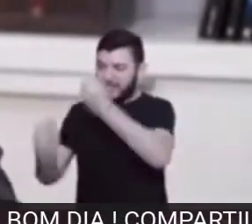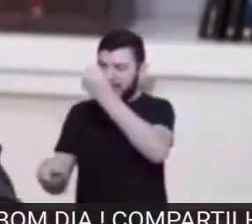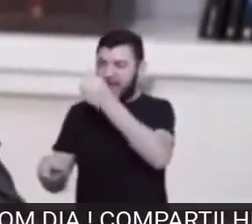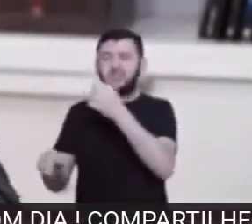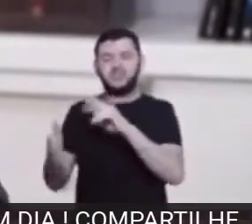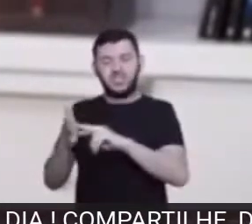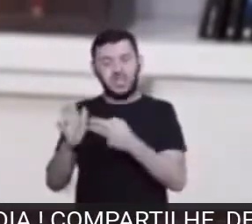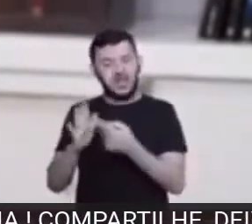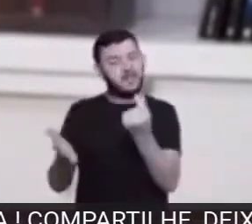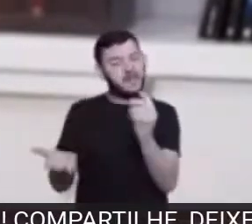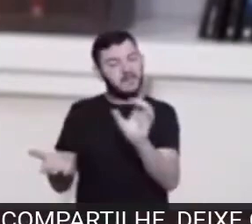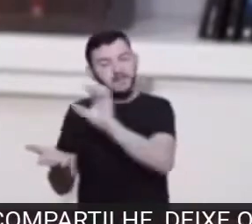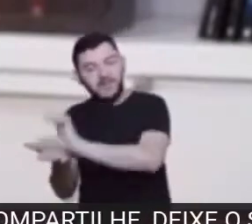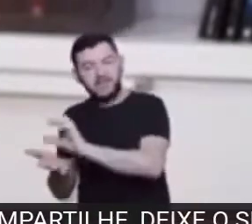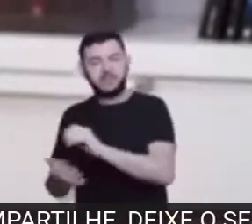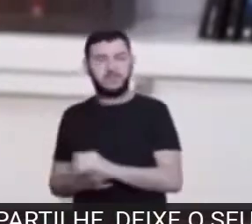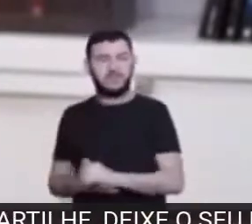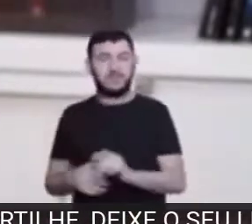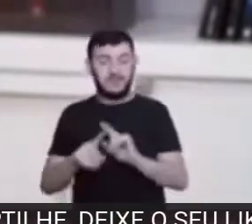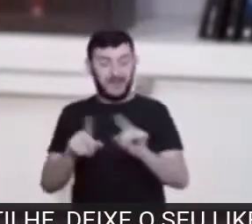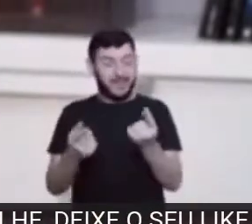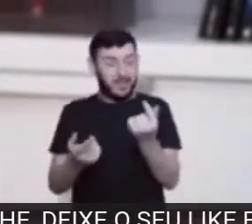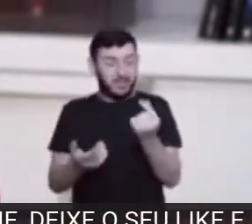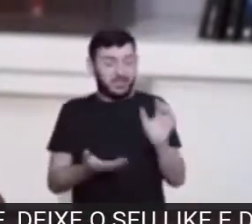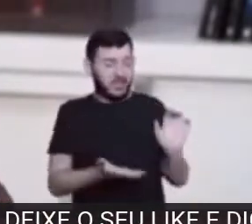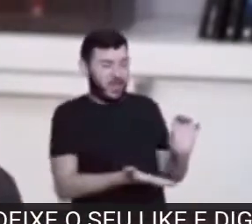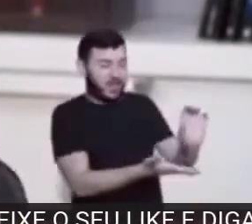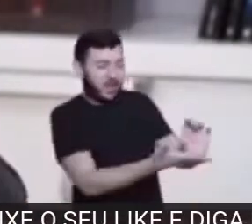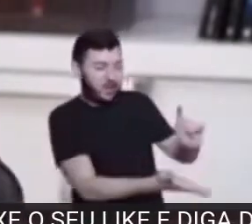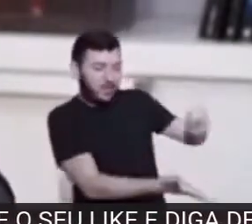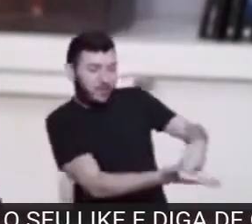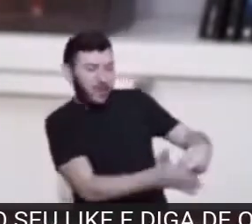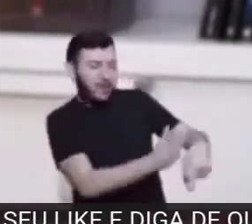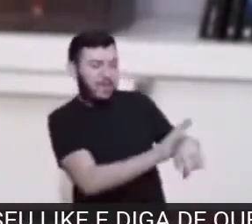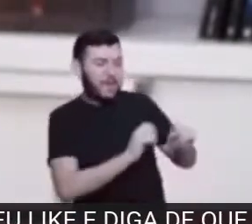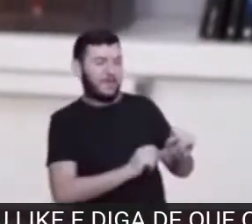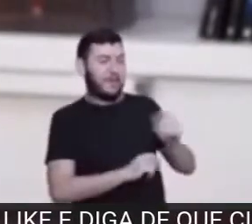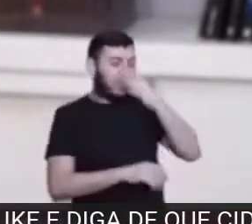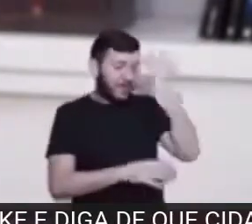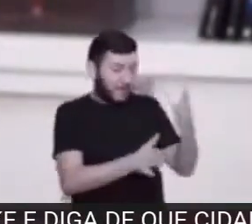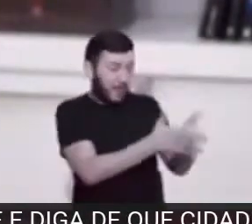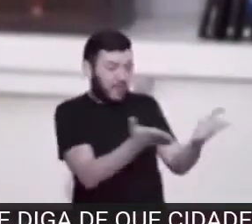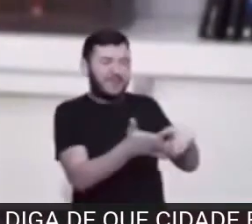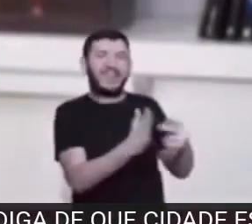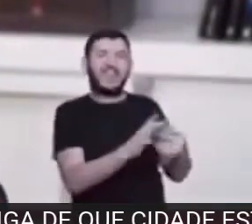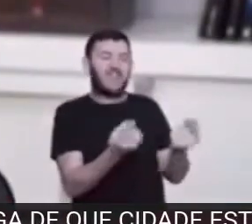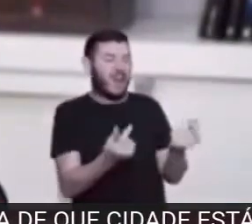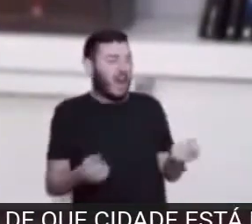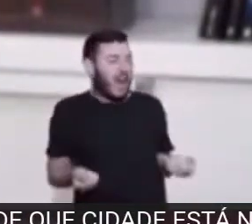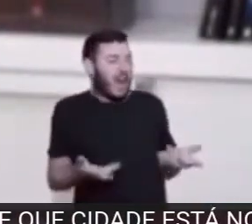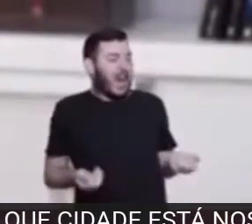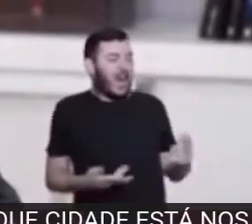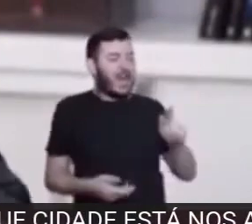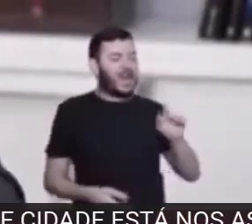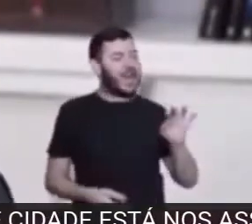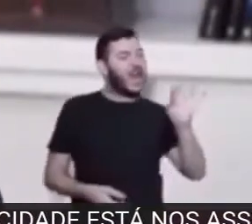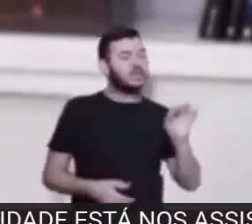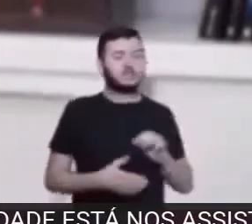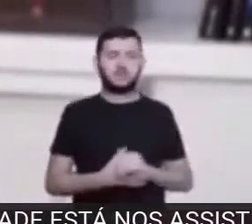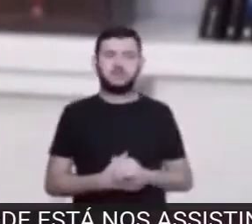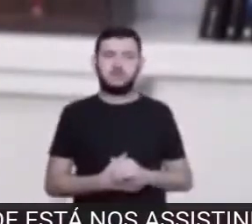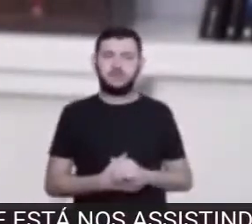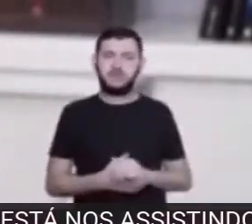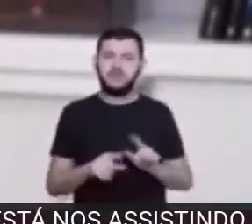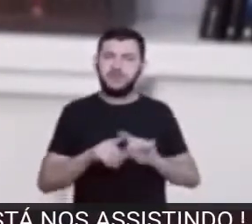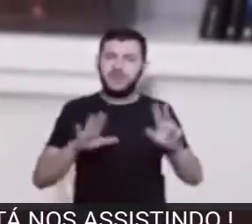Sabe, como se investir na saúde não fosse investimento, como se investir na educação não fosse, sabe, investir no trabalho, na